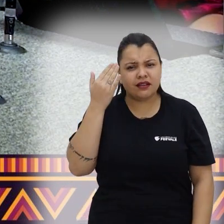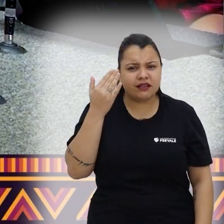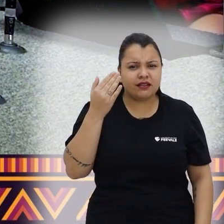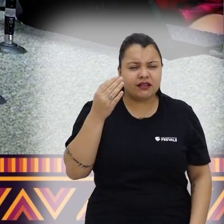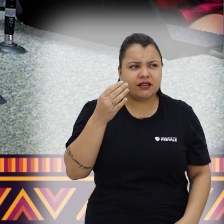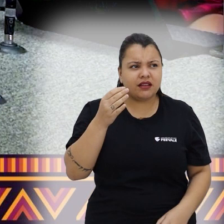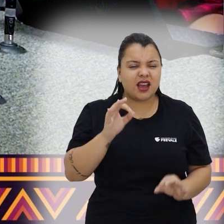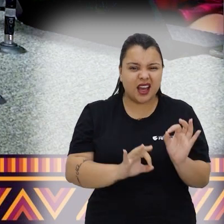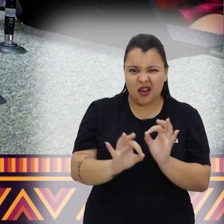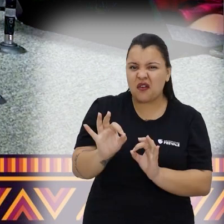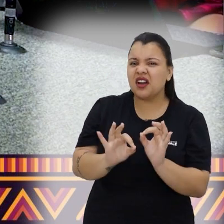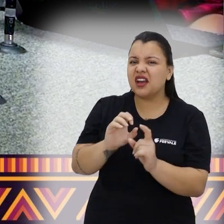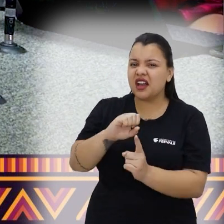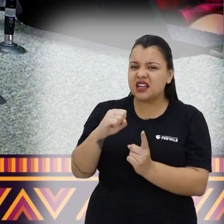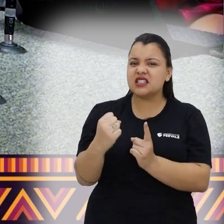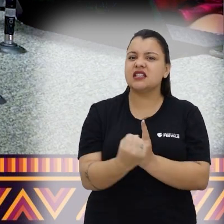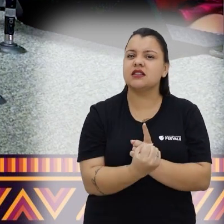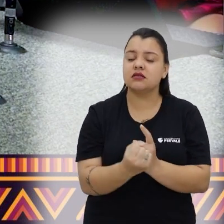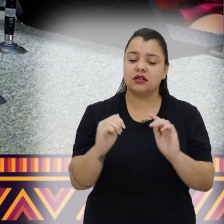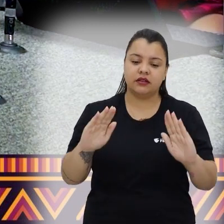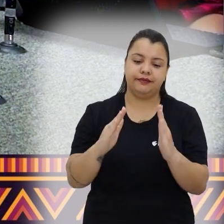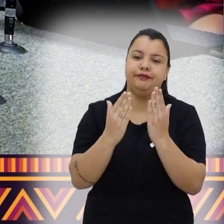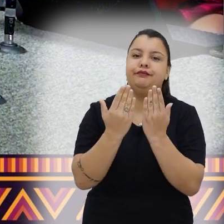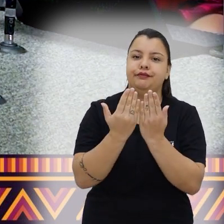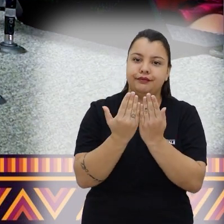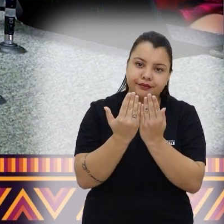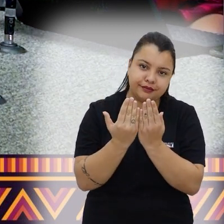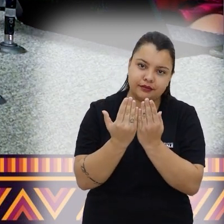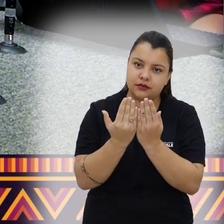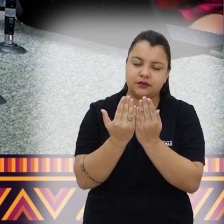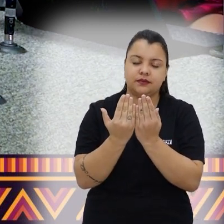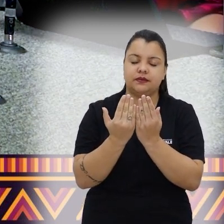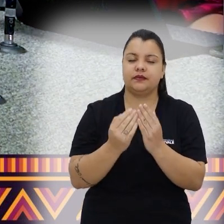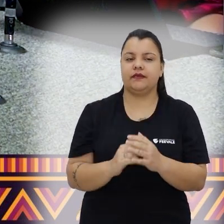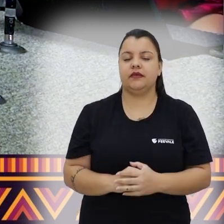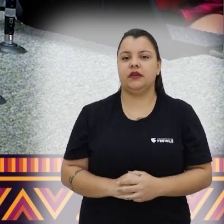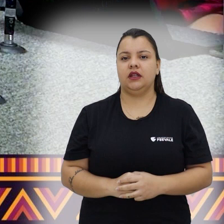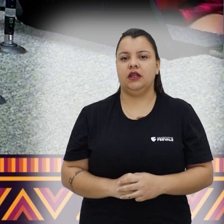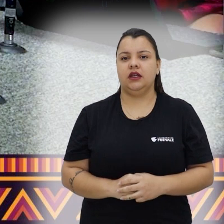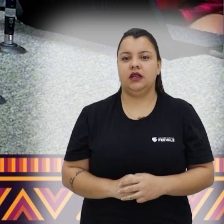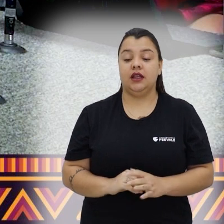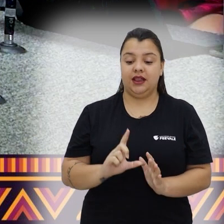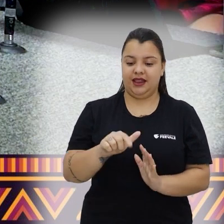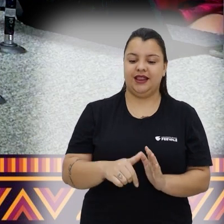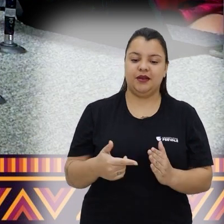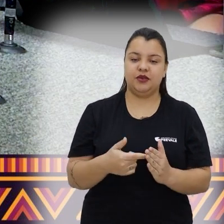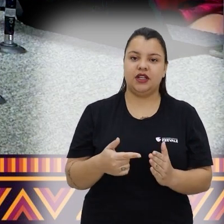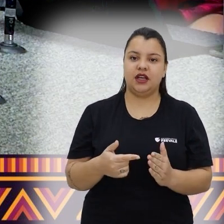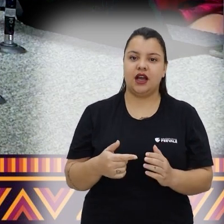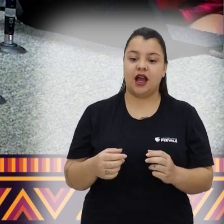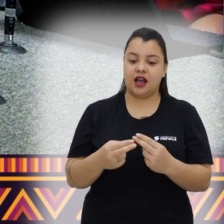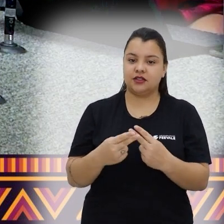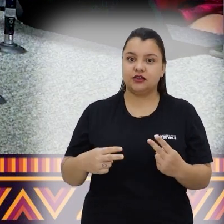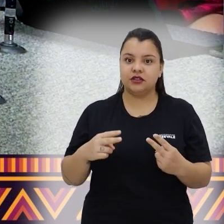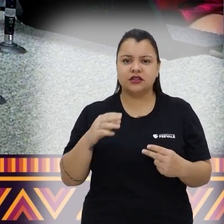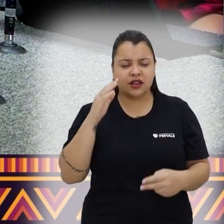mecanismo social ali, das portas que se fechavam, né? Que a partir daí as coisas começaram a fazer sentido,